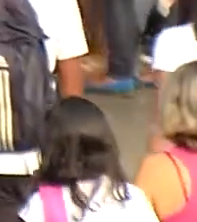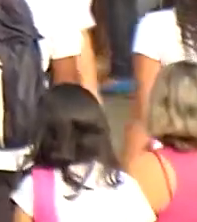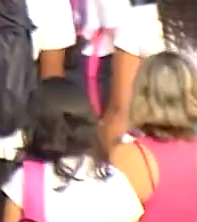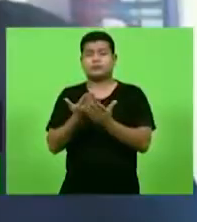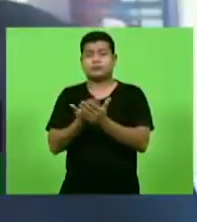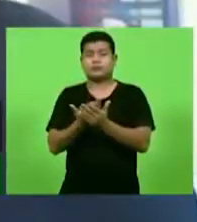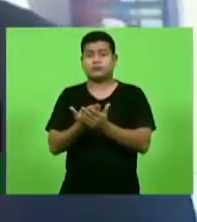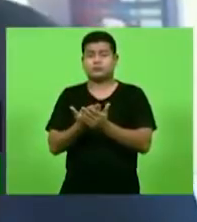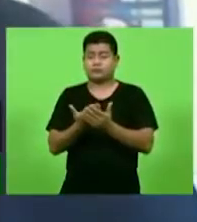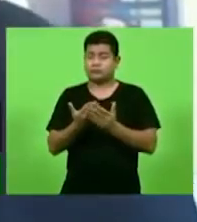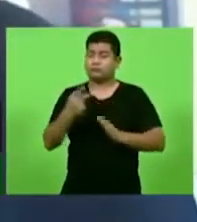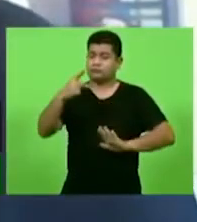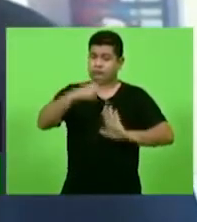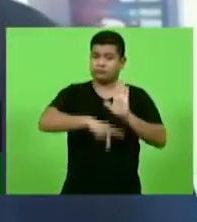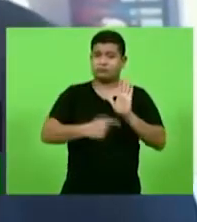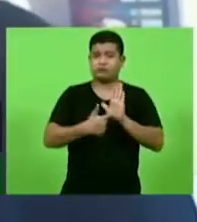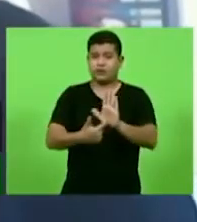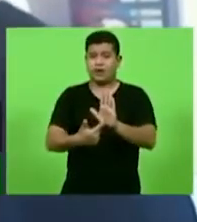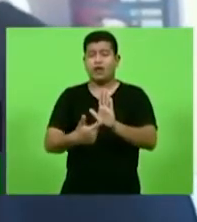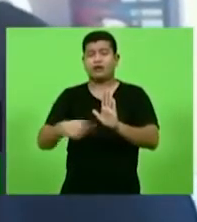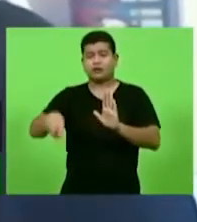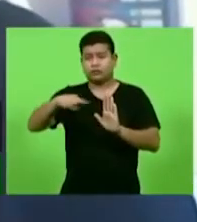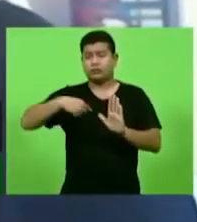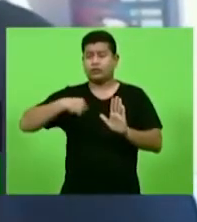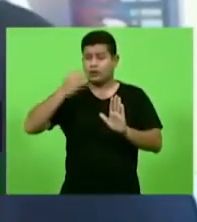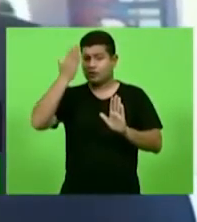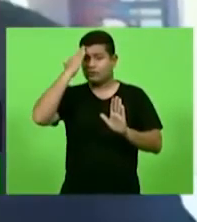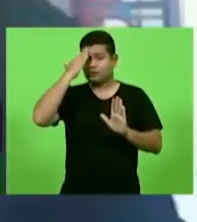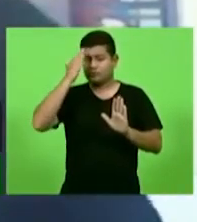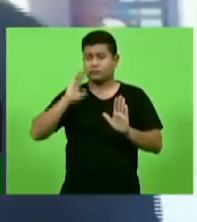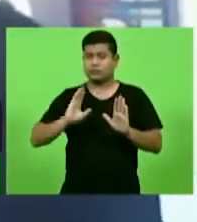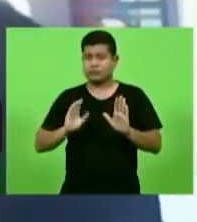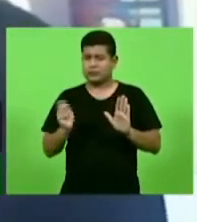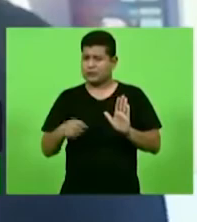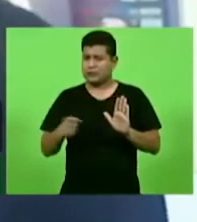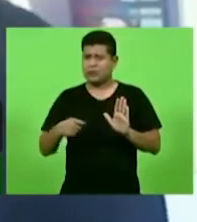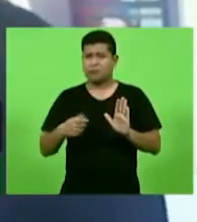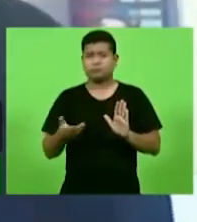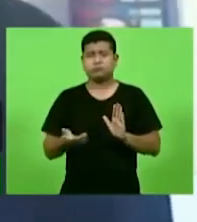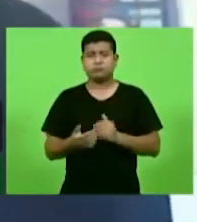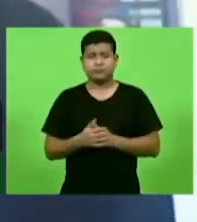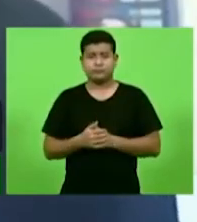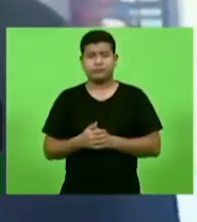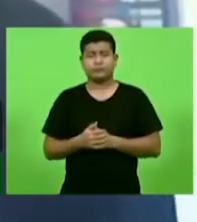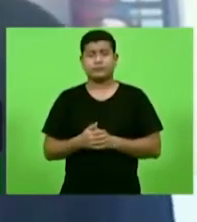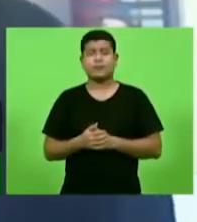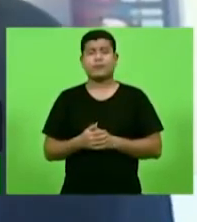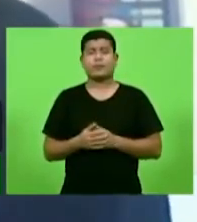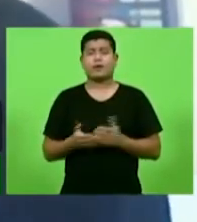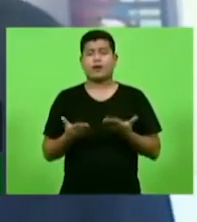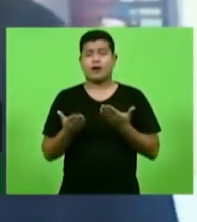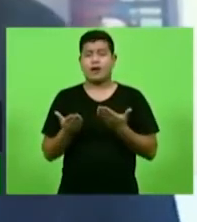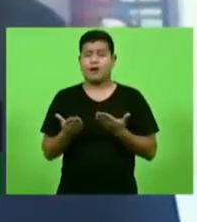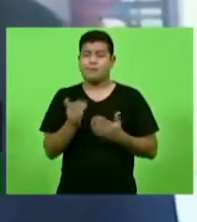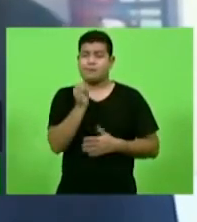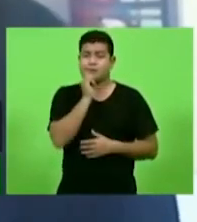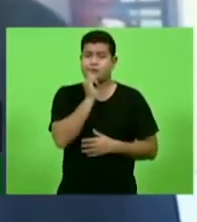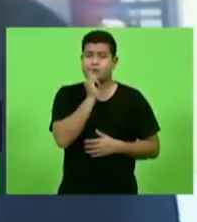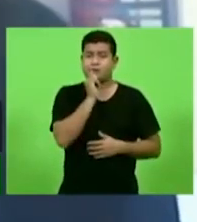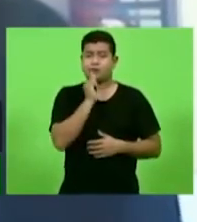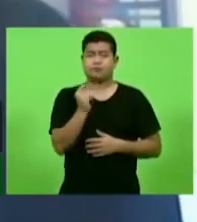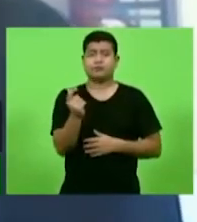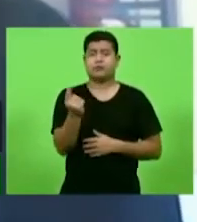de contas. A iniciativa é da deputada Ada De Luca. Vamos saber sobre o